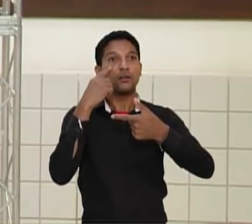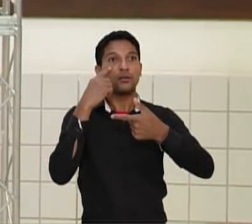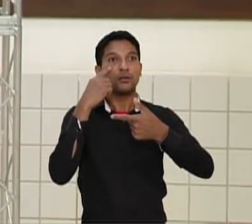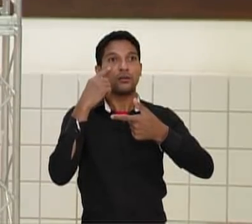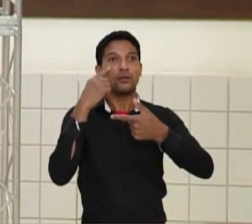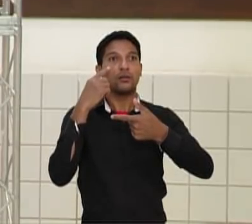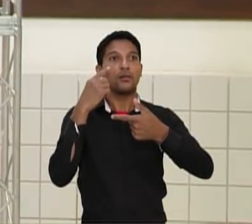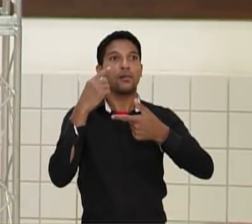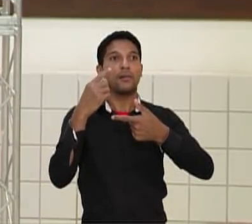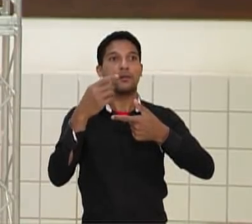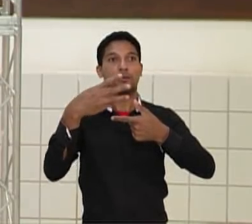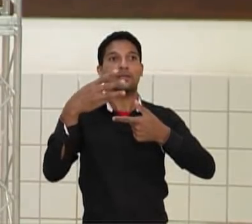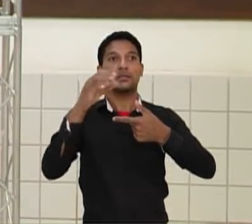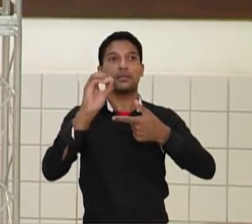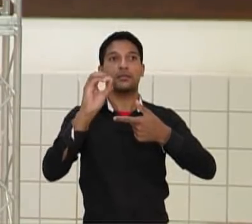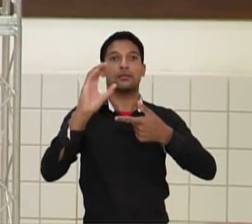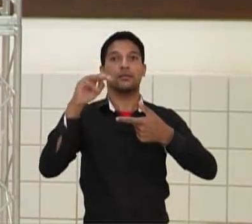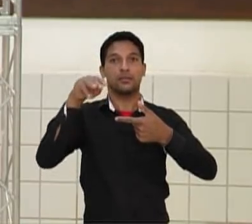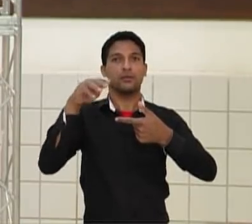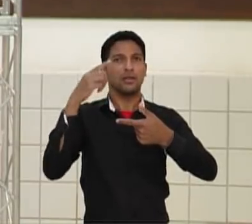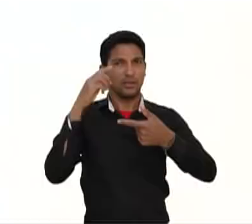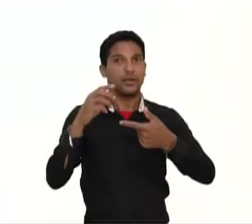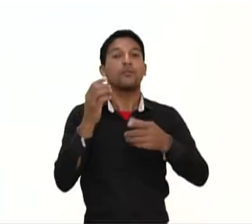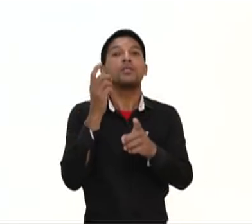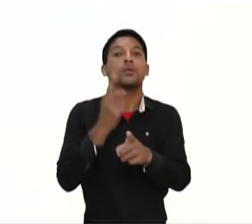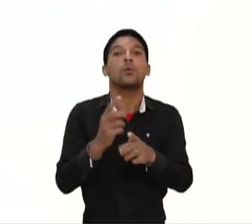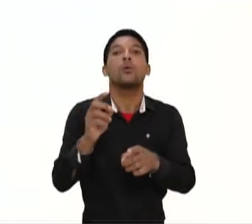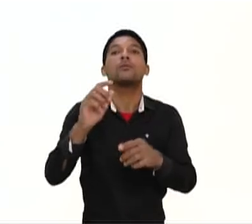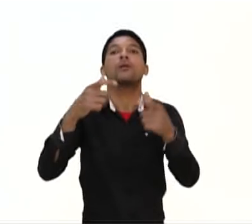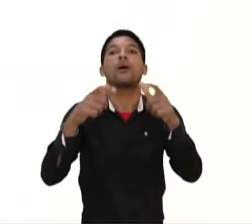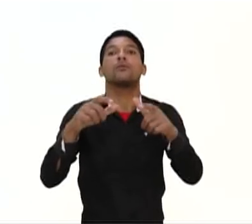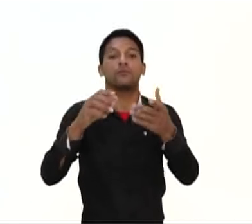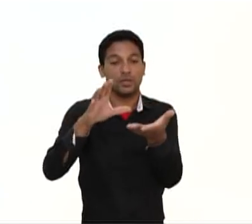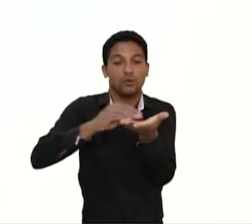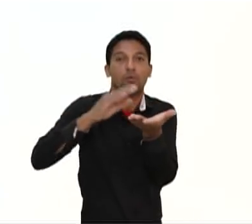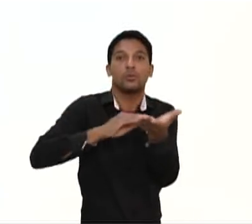média no seu caderno, você vai conseguir fazer esse exercício. E eu já volto com a resposta.